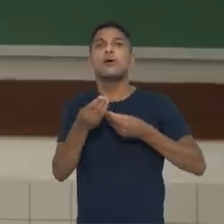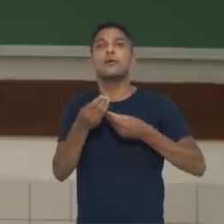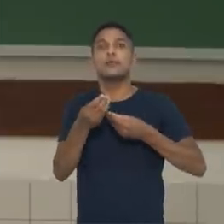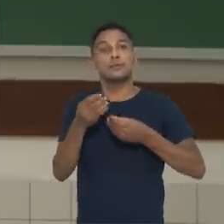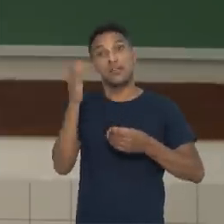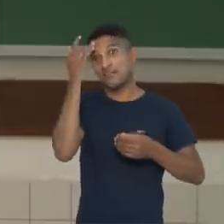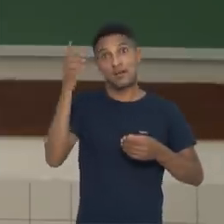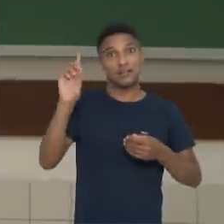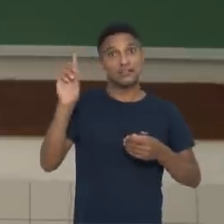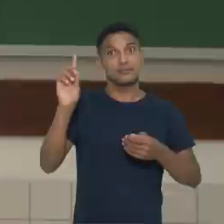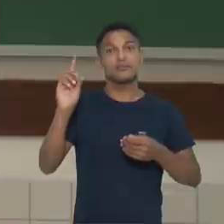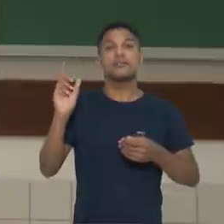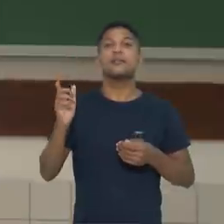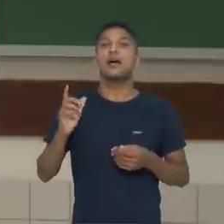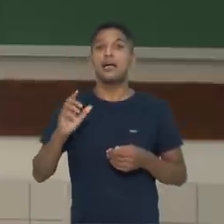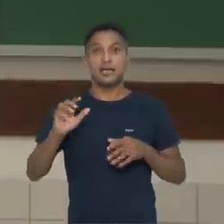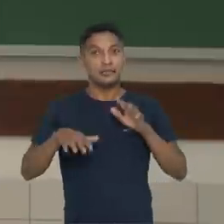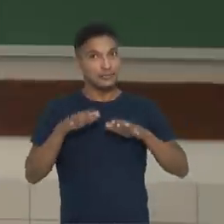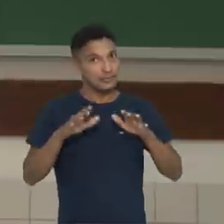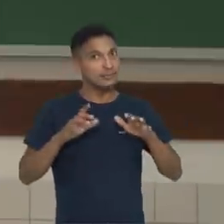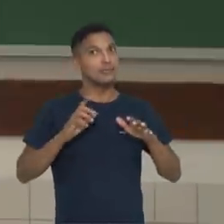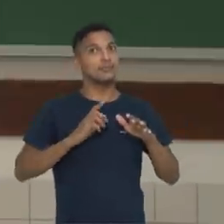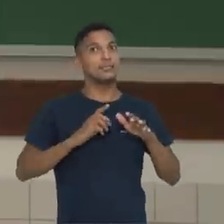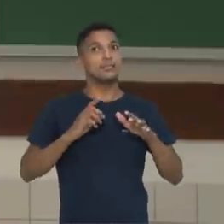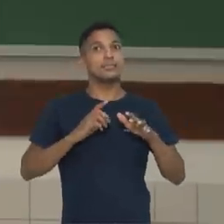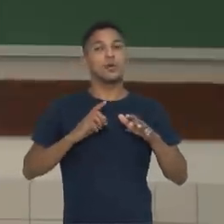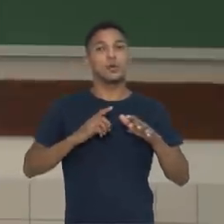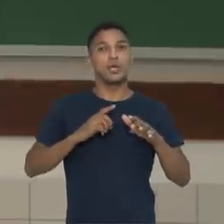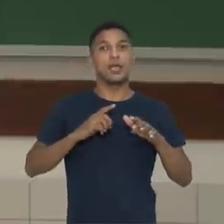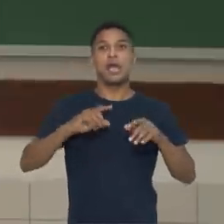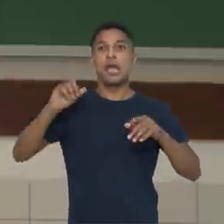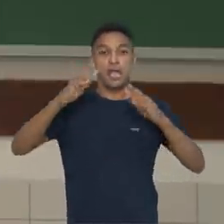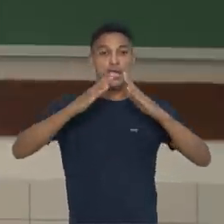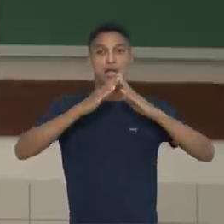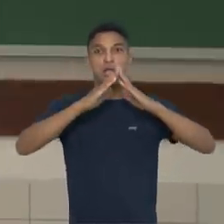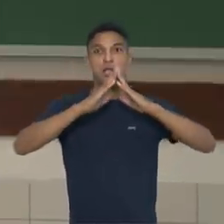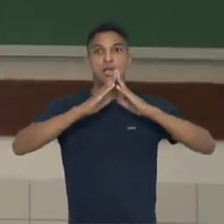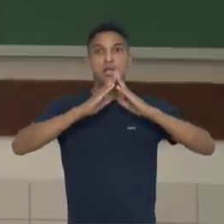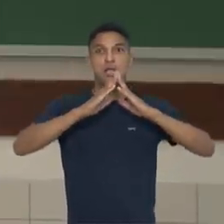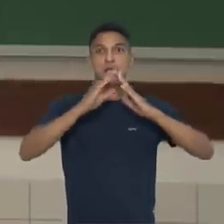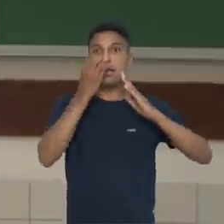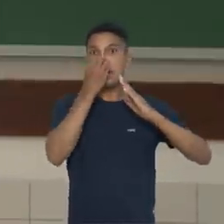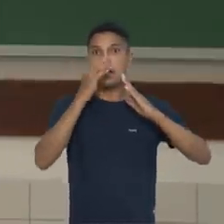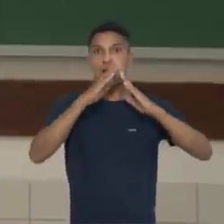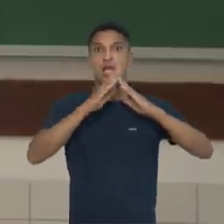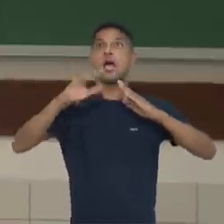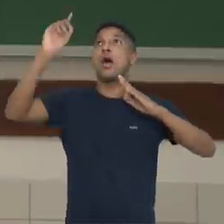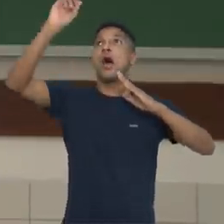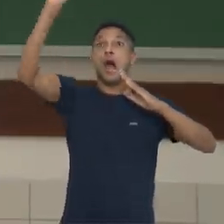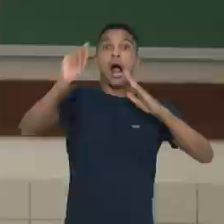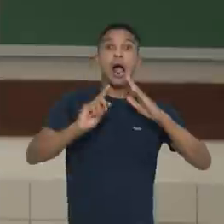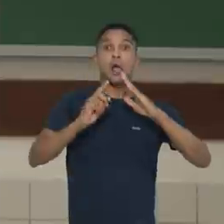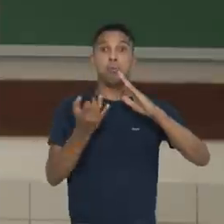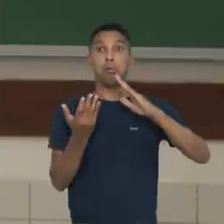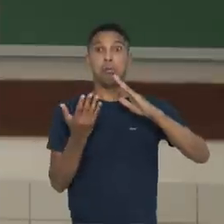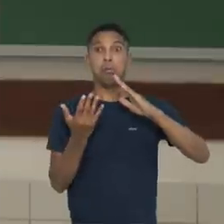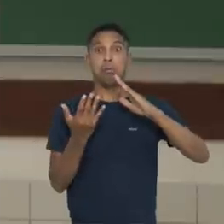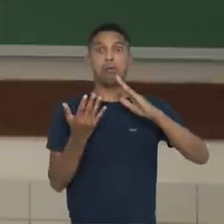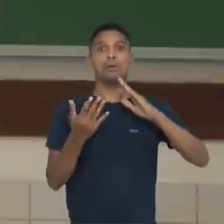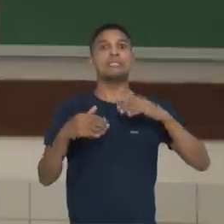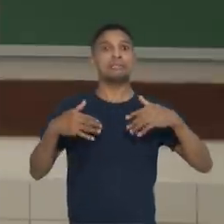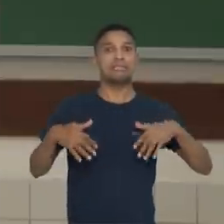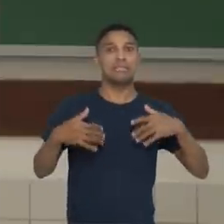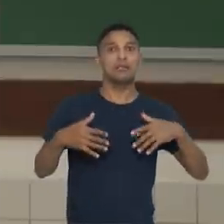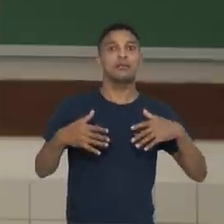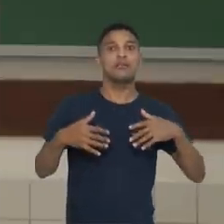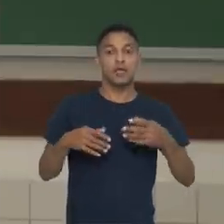tempestade, chuva, enfim, e eles já passaram por isso, né? Faíscas de fogo já atingiram sua lona, recomeçaram de novo. Outra hora